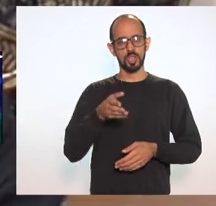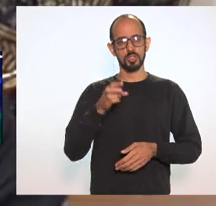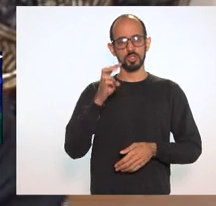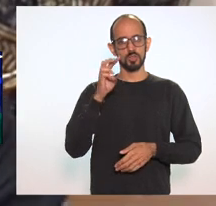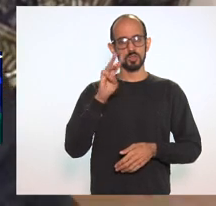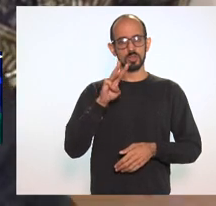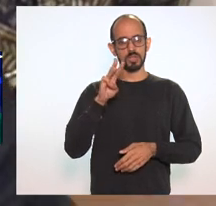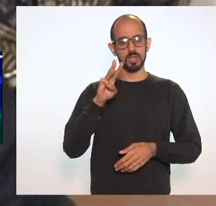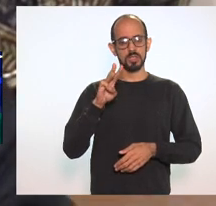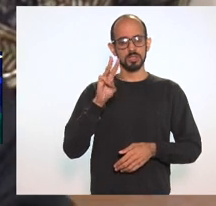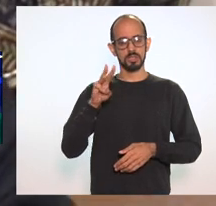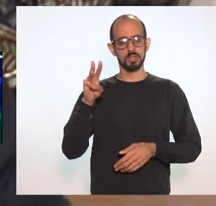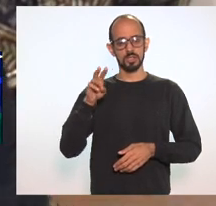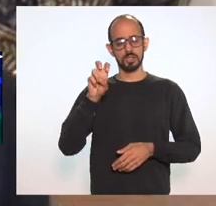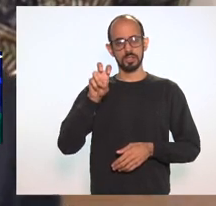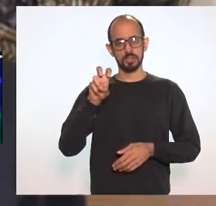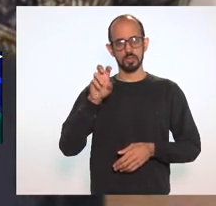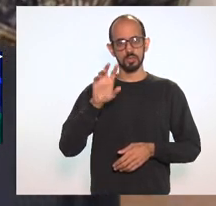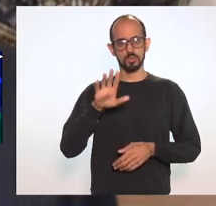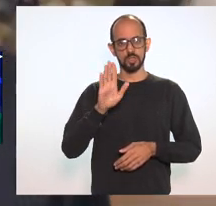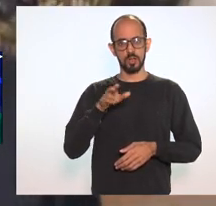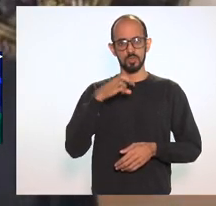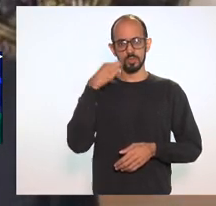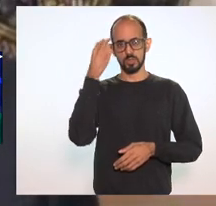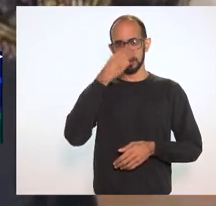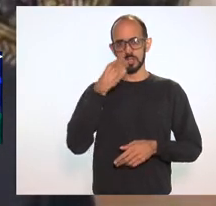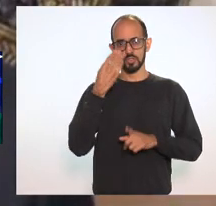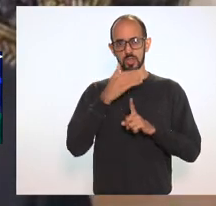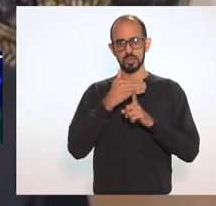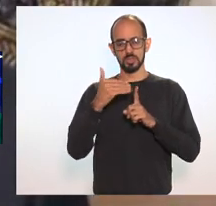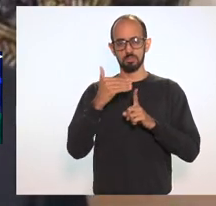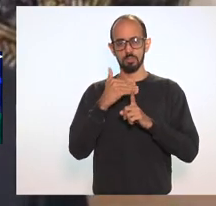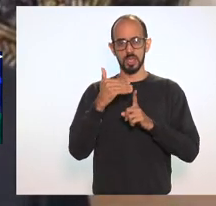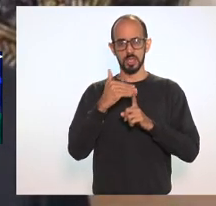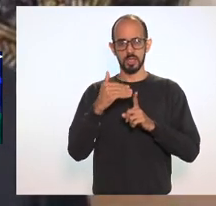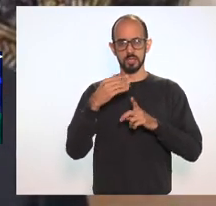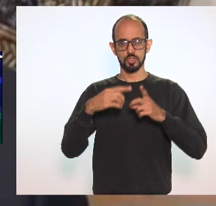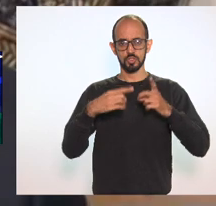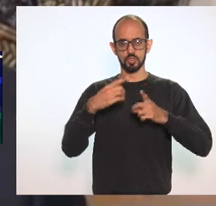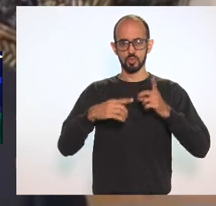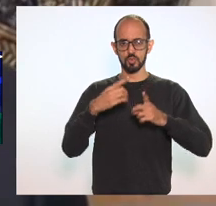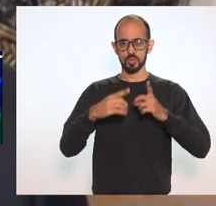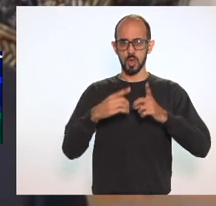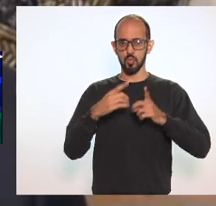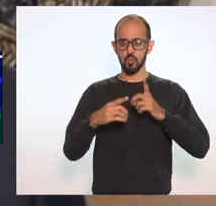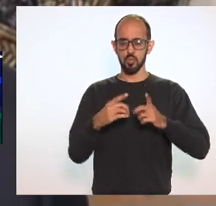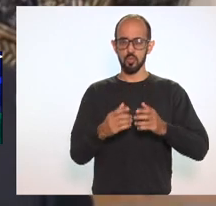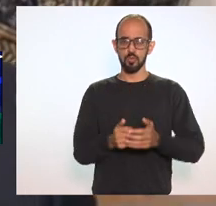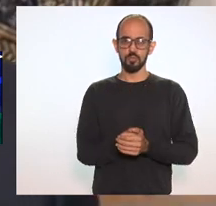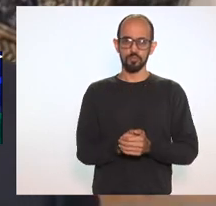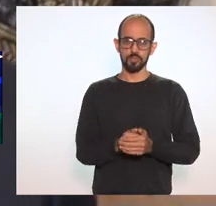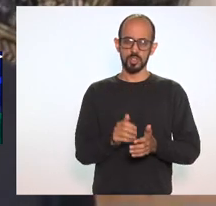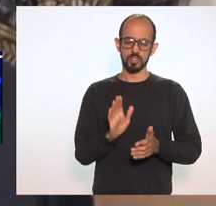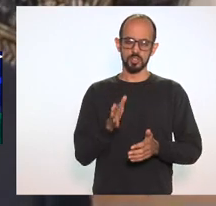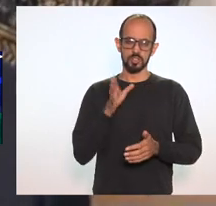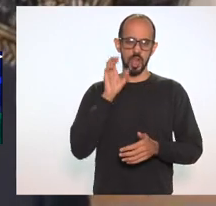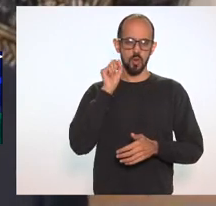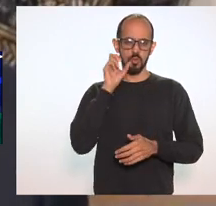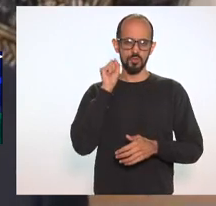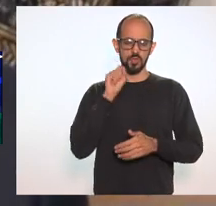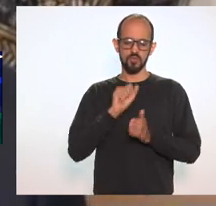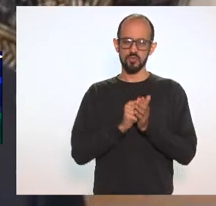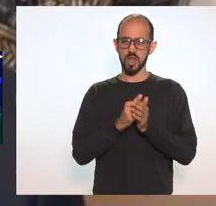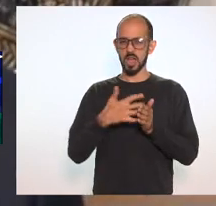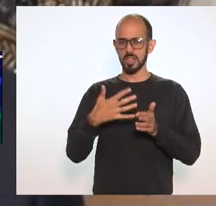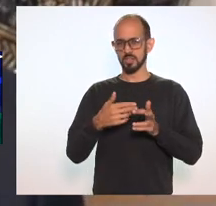3:35 já foram três horas e meia de discussão e nós ouvimos muitas coisas